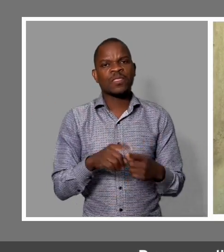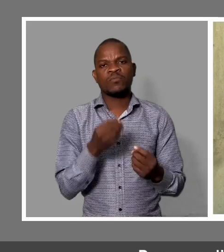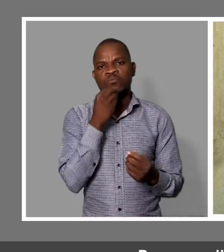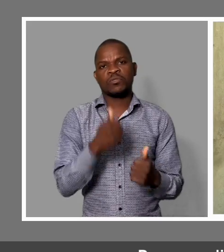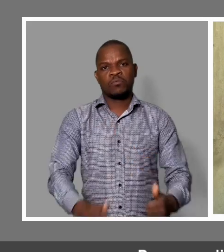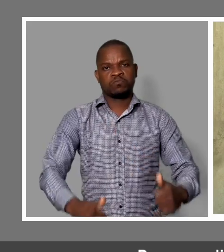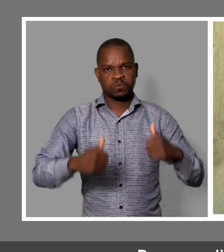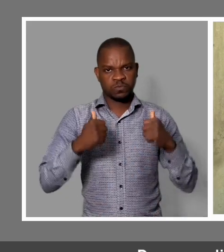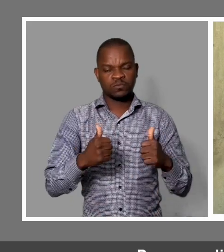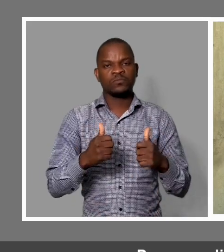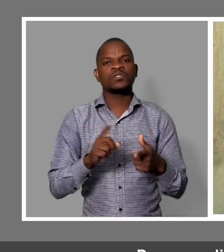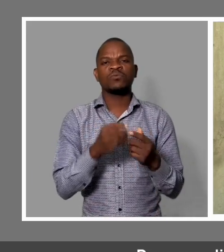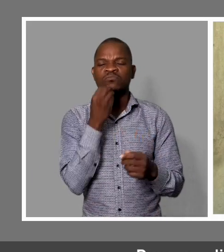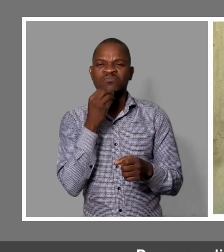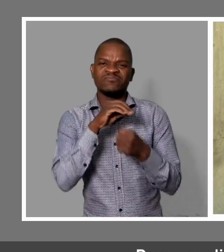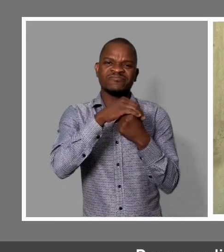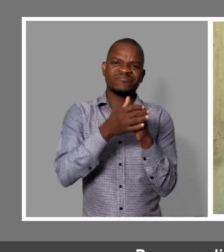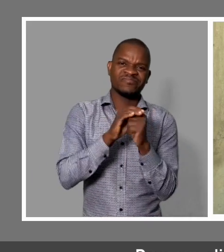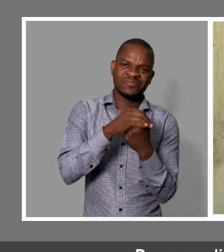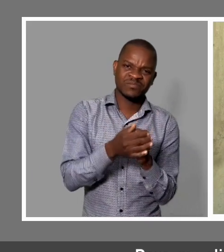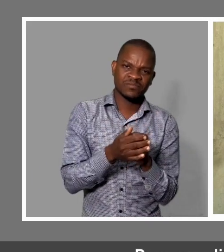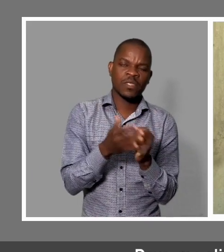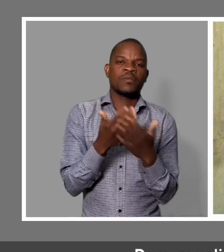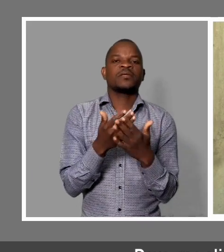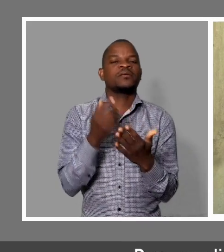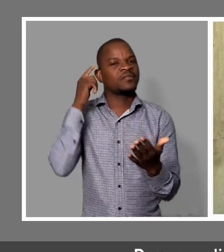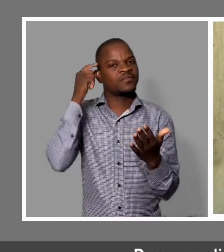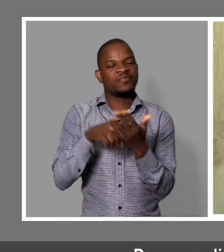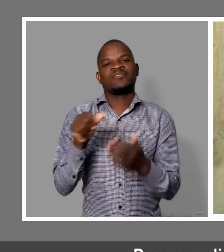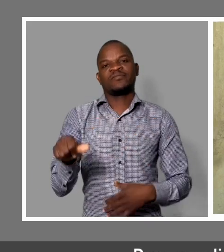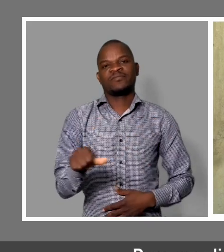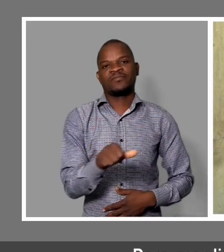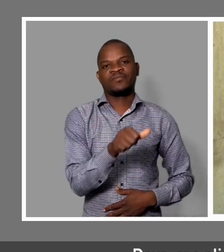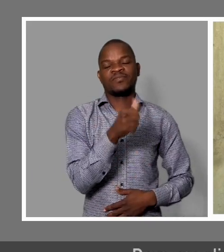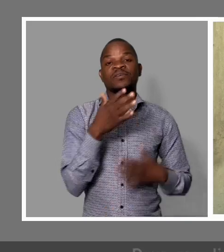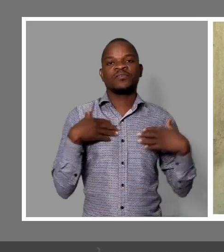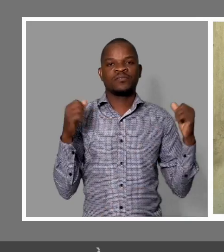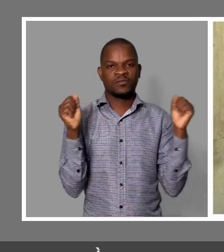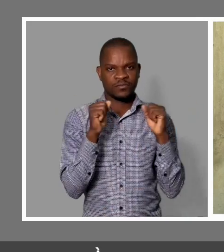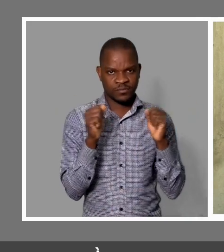fortificantes. Eu comia muitas frutas para eu melhorar mais.